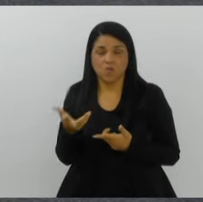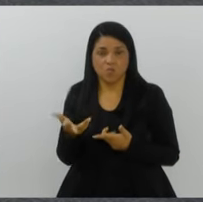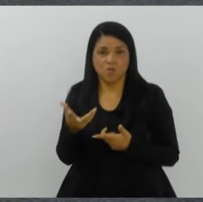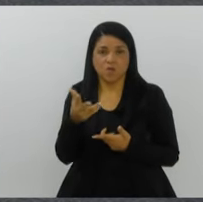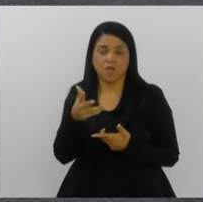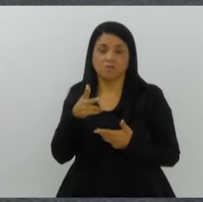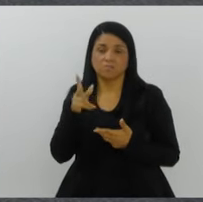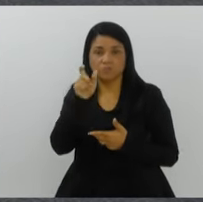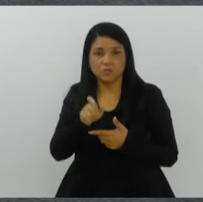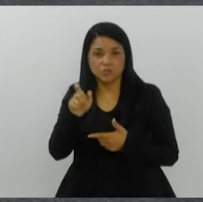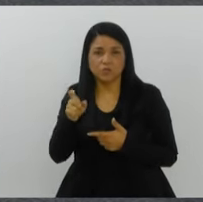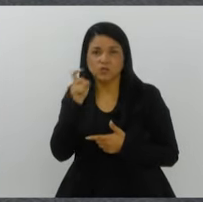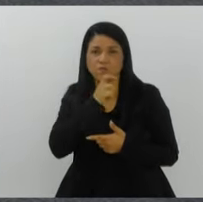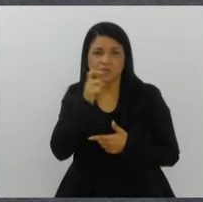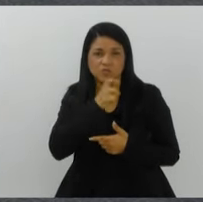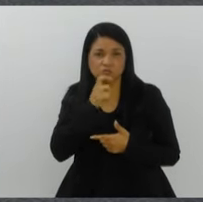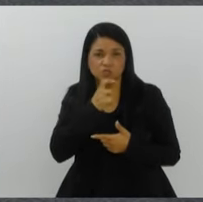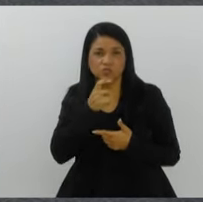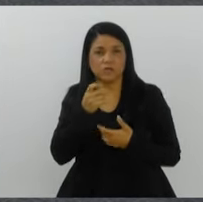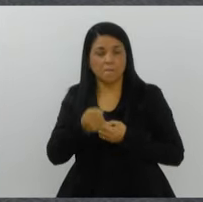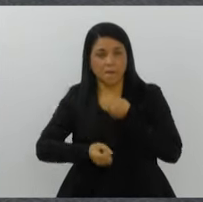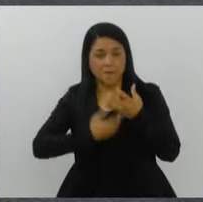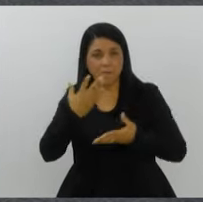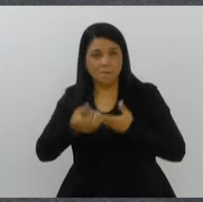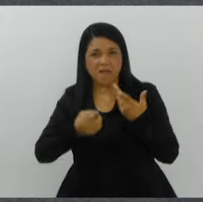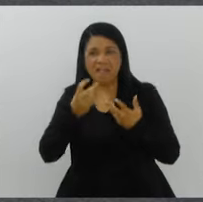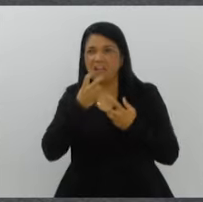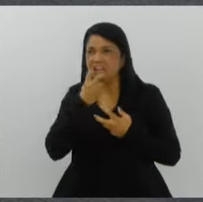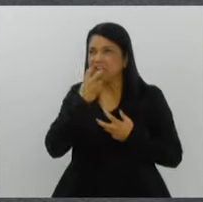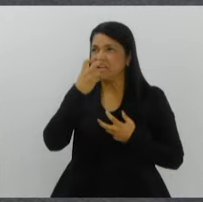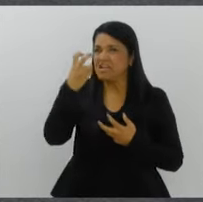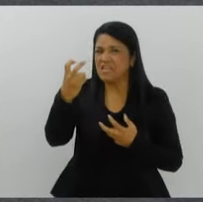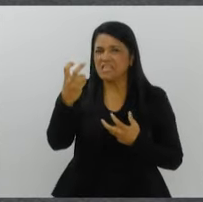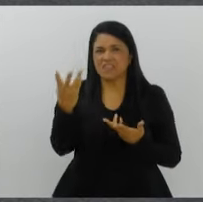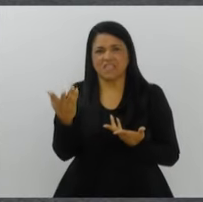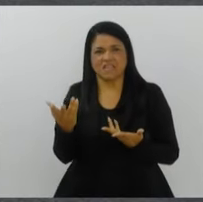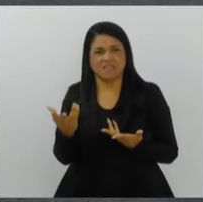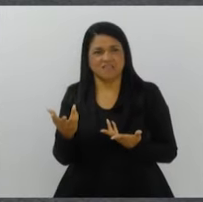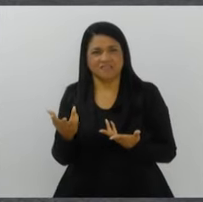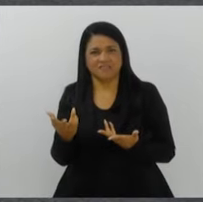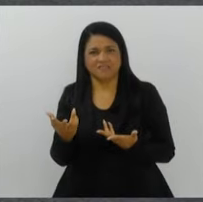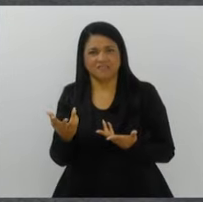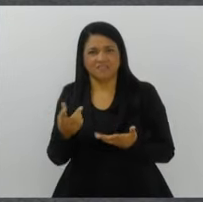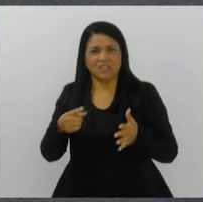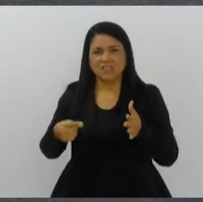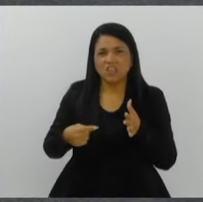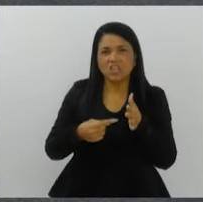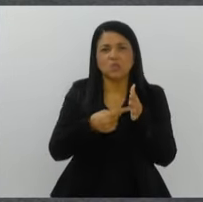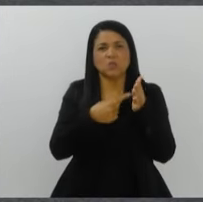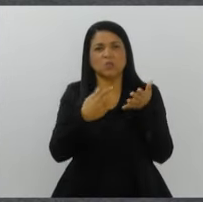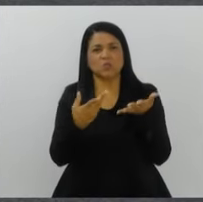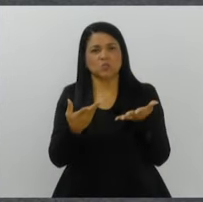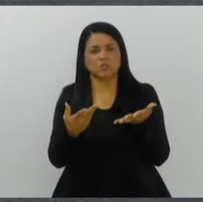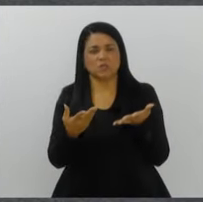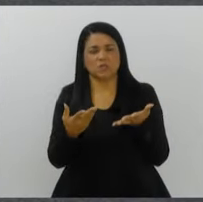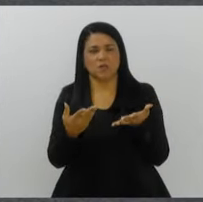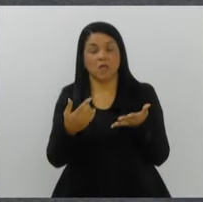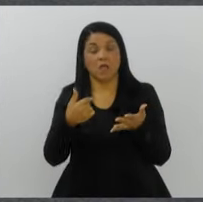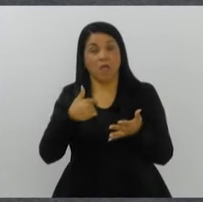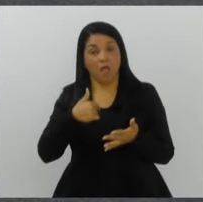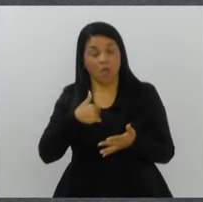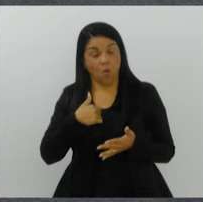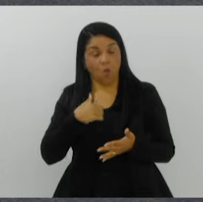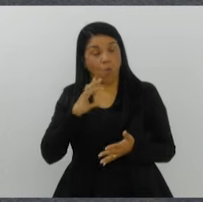uma oposição muito inconsistente na base da gritaria, da histeria, da denúncia. Eu